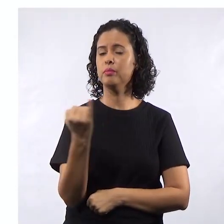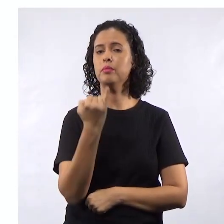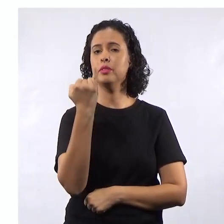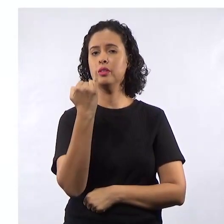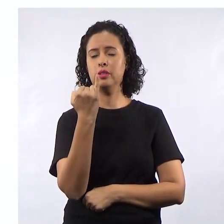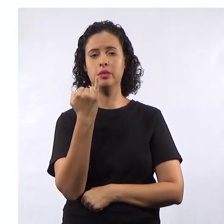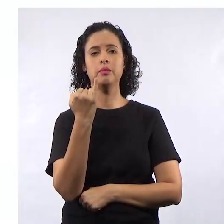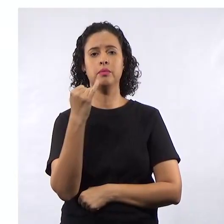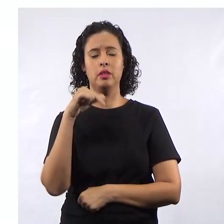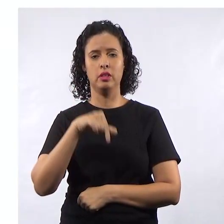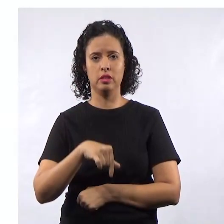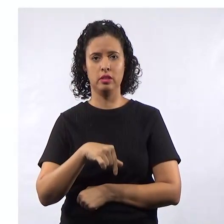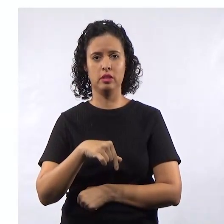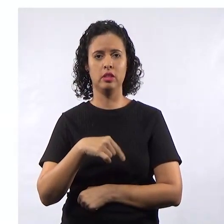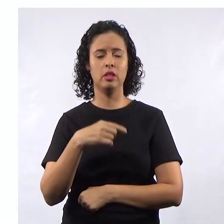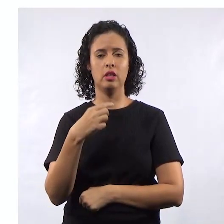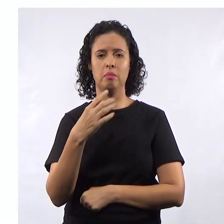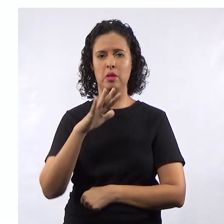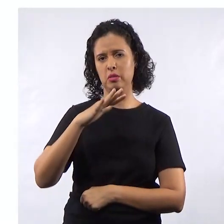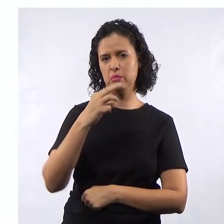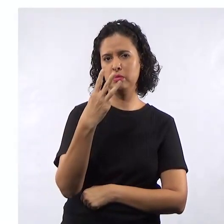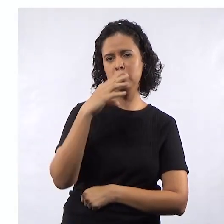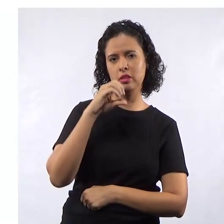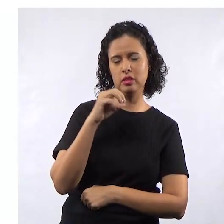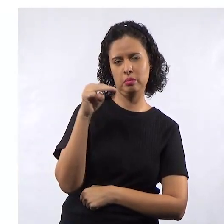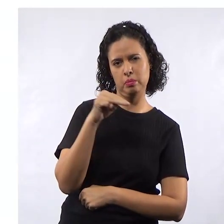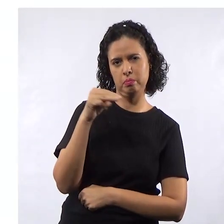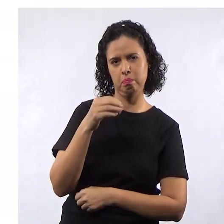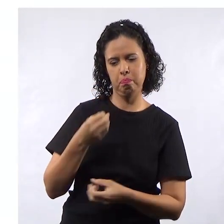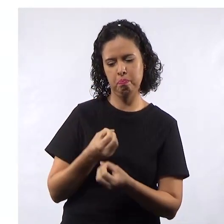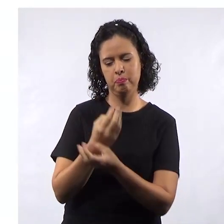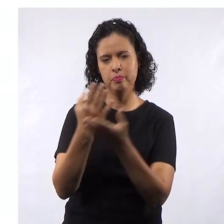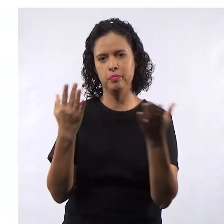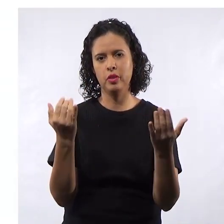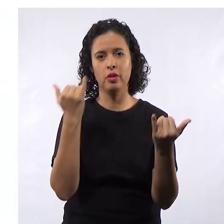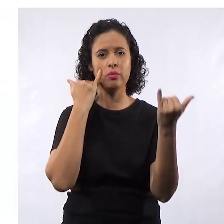as principais informações, para vocês aí conseguirem entender aí